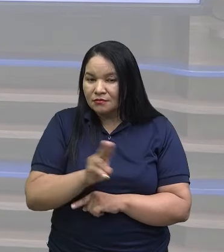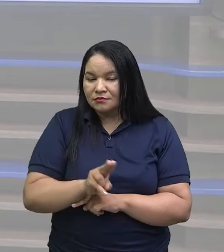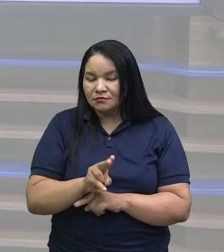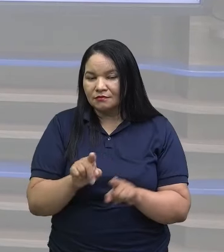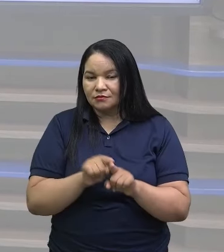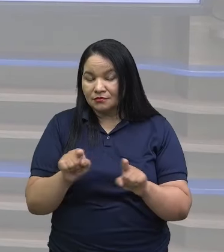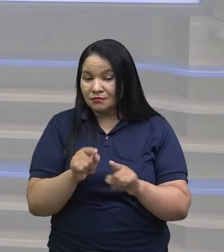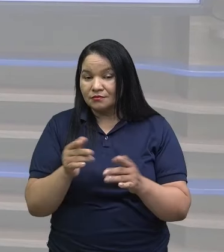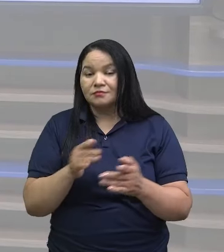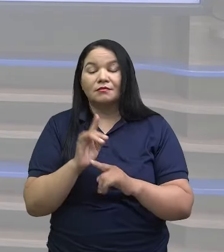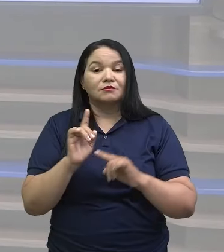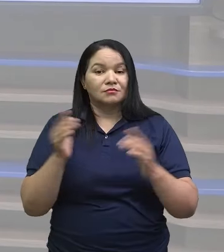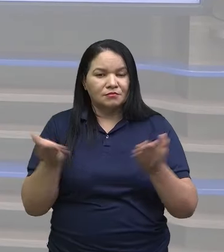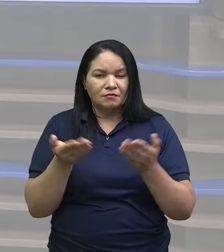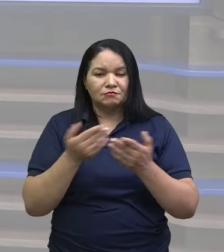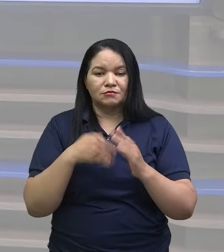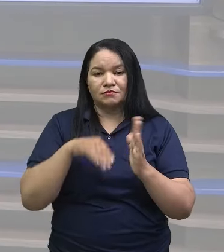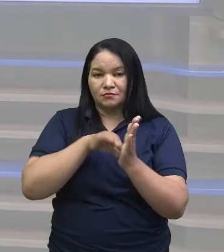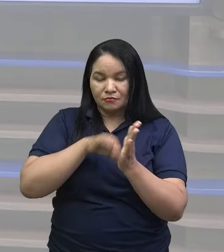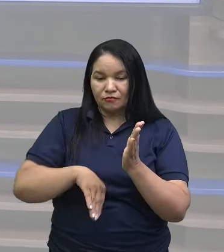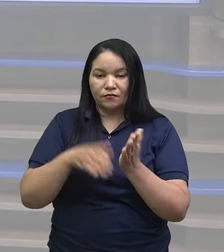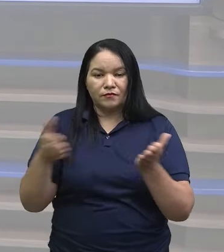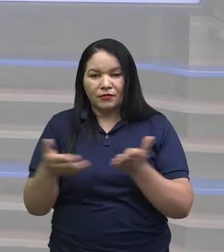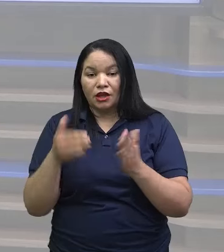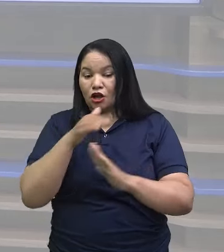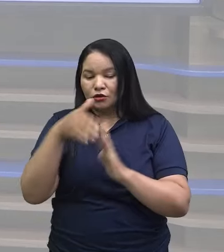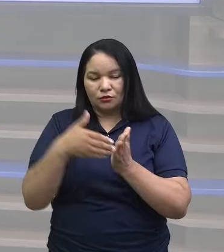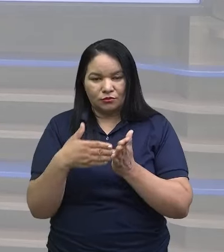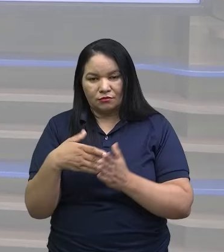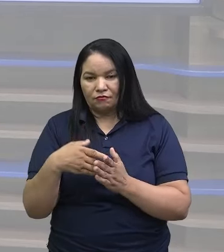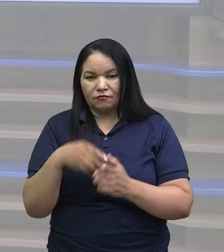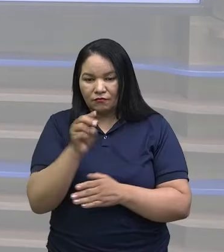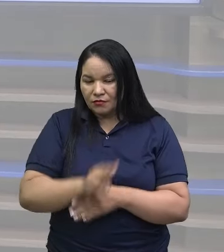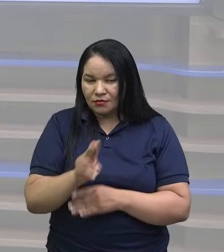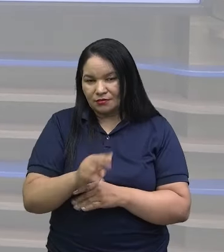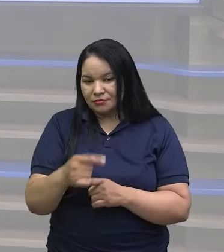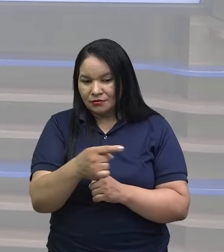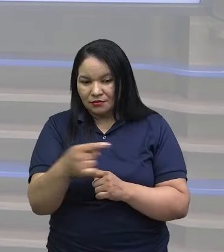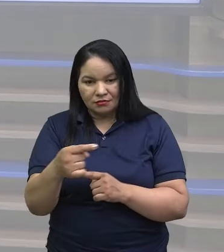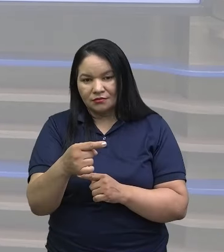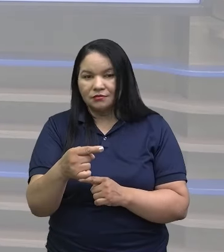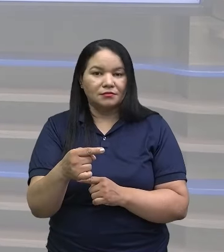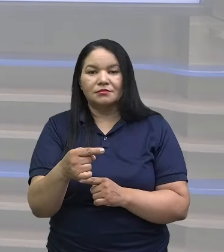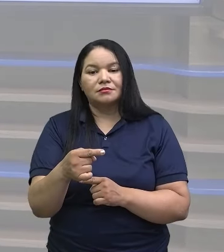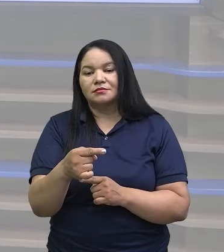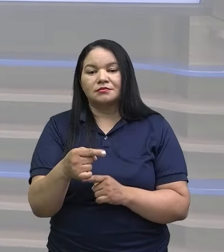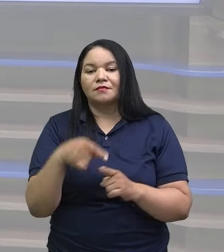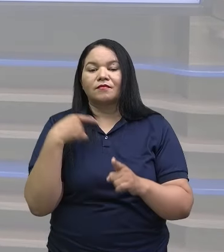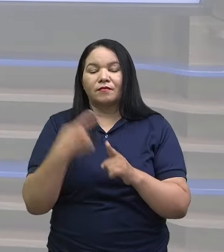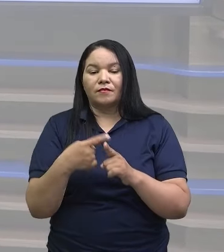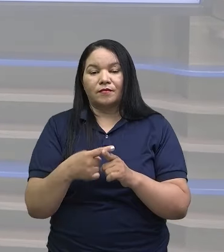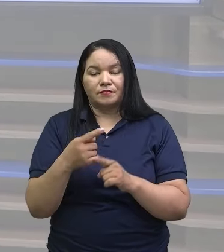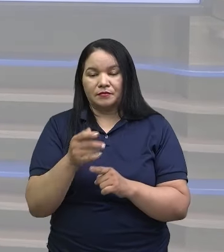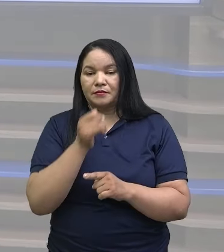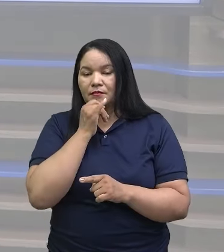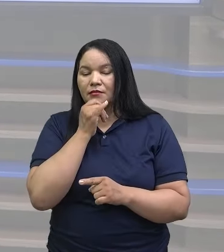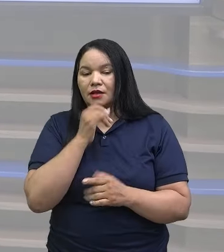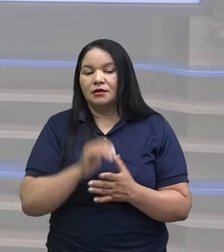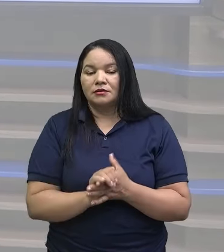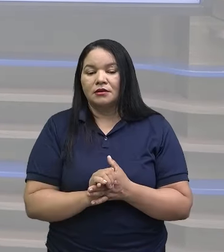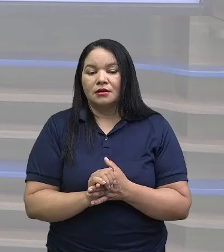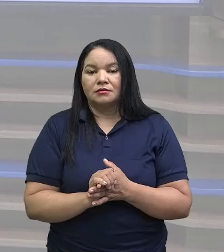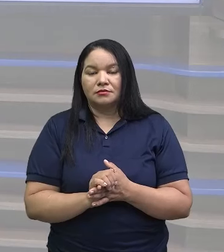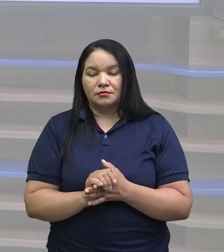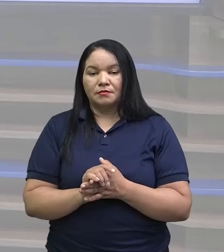com esse negócio. Agora todo mundo vai deixar de usar o trema. O trema servia para que a palavra fosse com